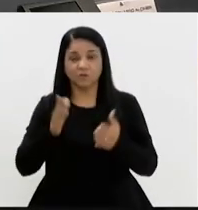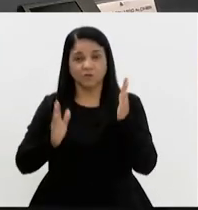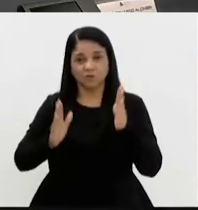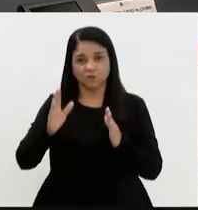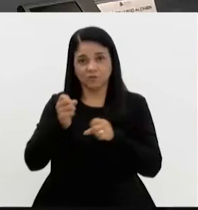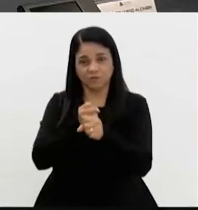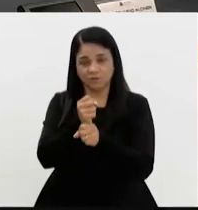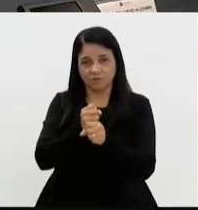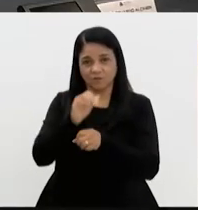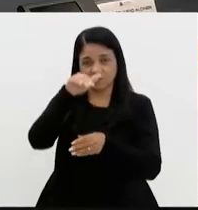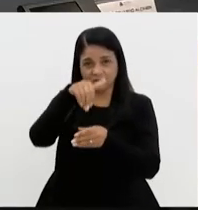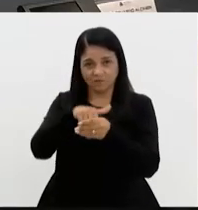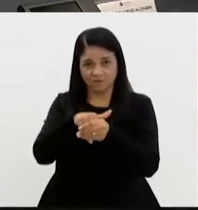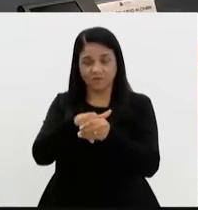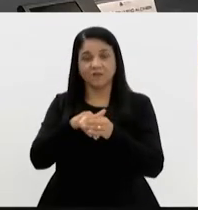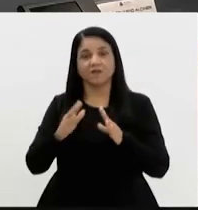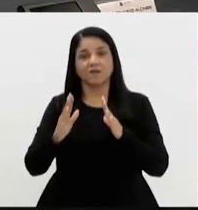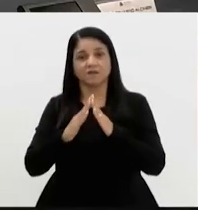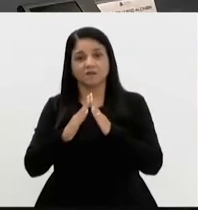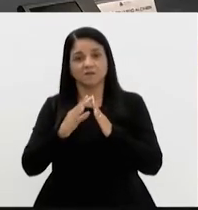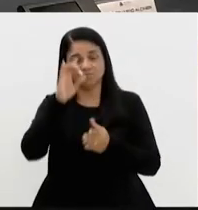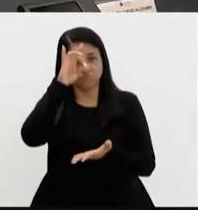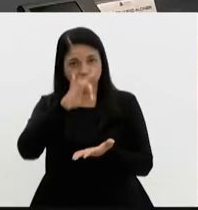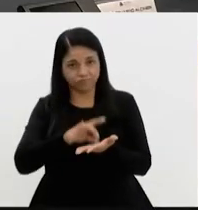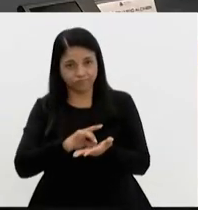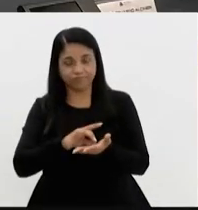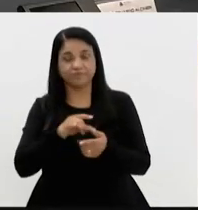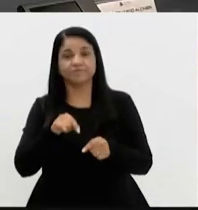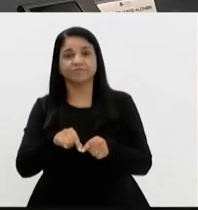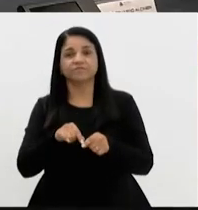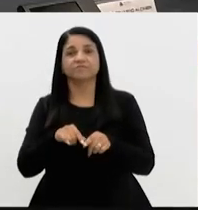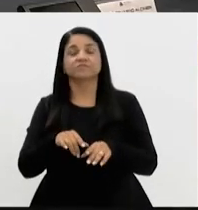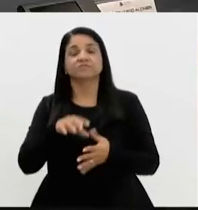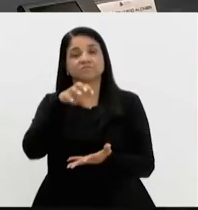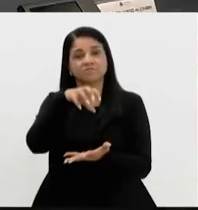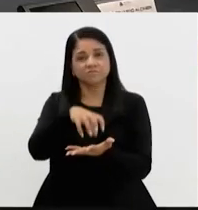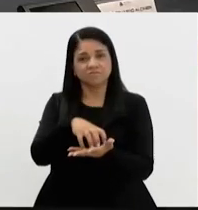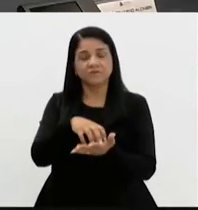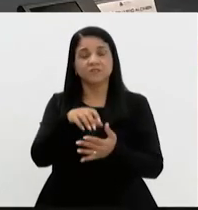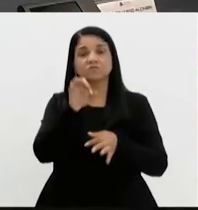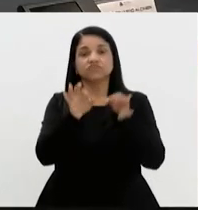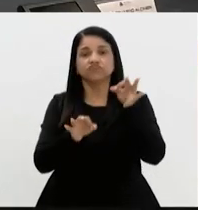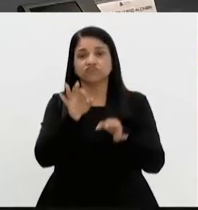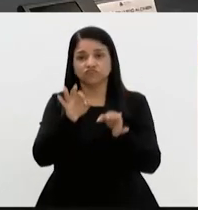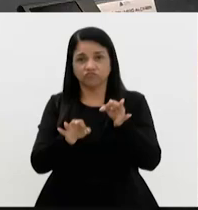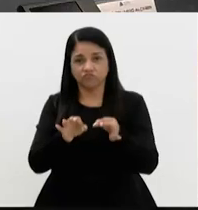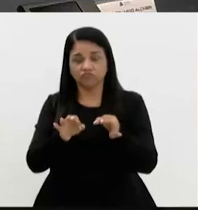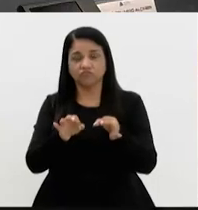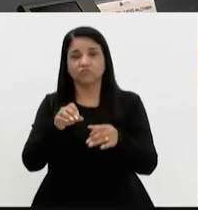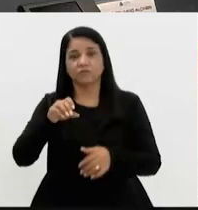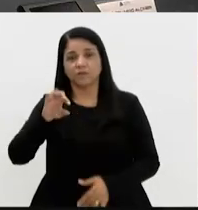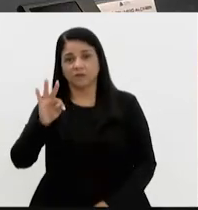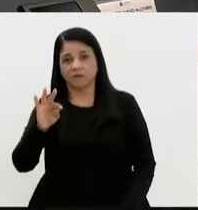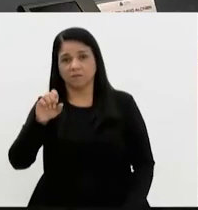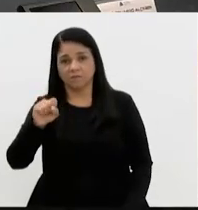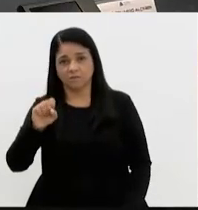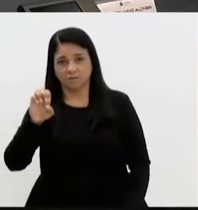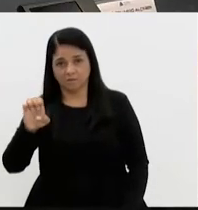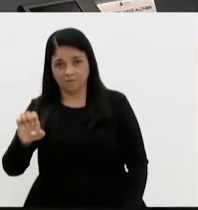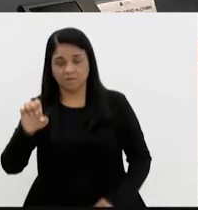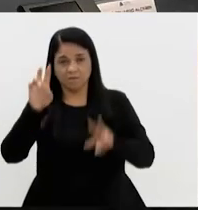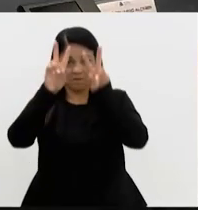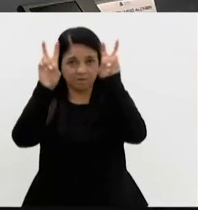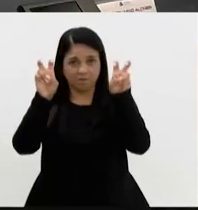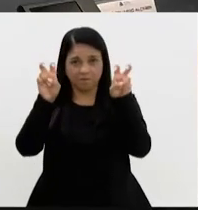residência oficial tem como objetivo discorrer sobre os recentes julgados do TSE a respeito do tema